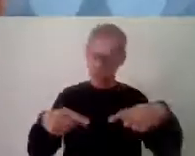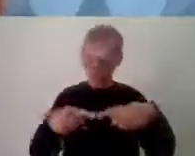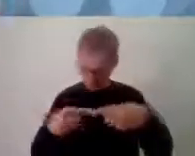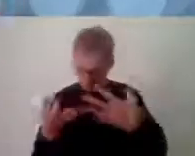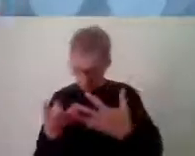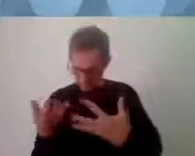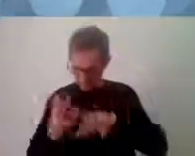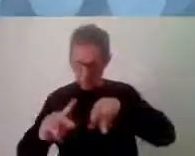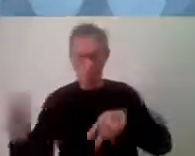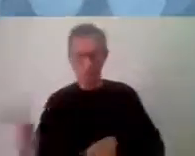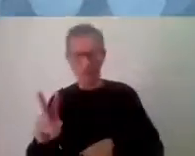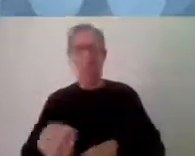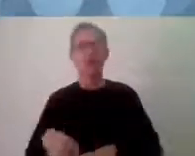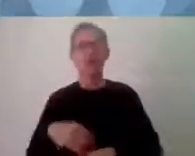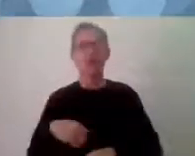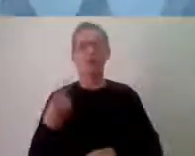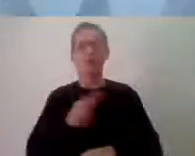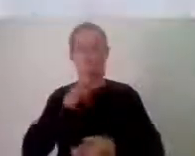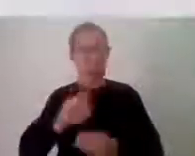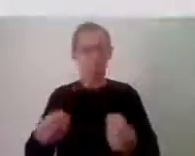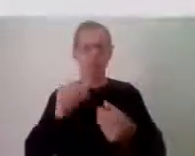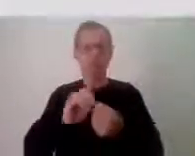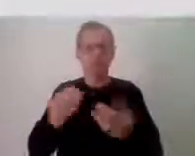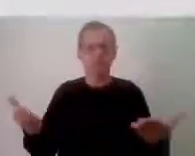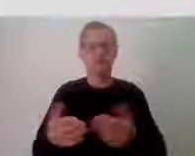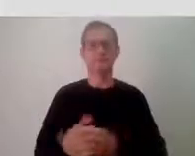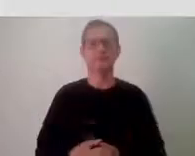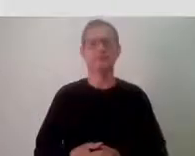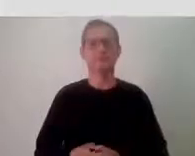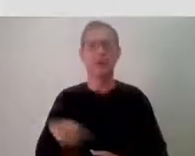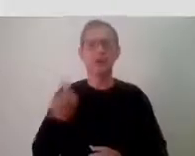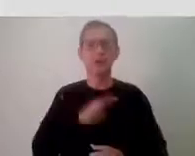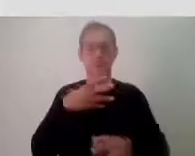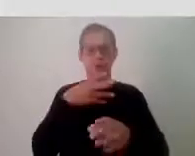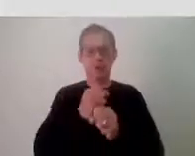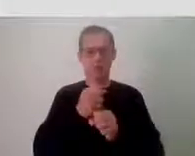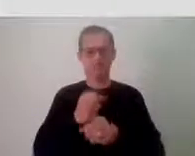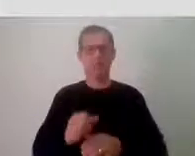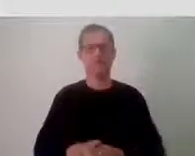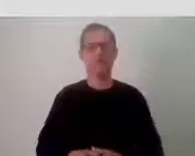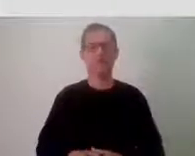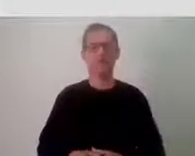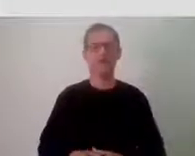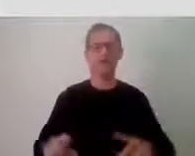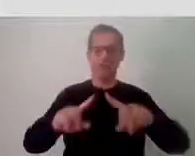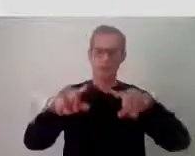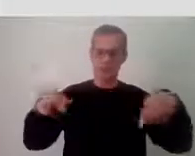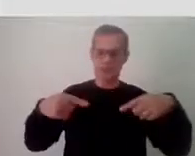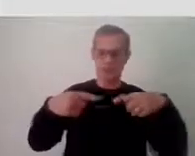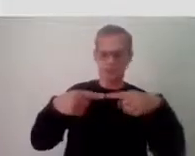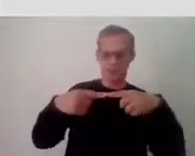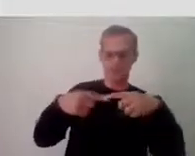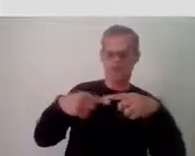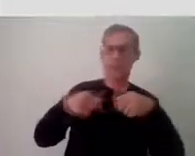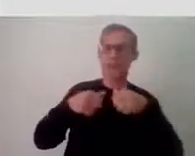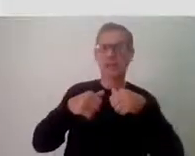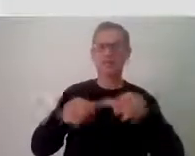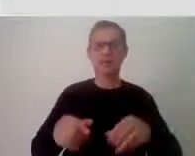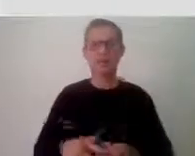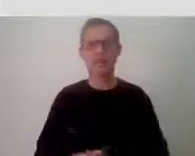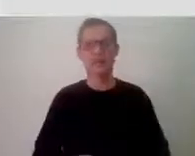valor. Vamos ver como a gente faz isso? Acompanhe. Vamos calcular a área que está aqui,